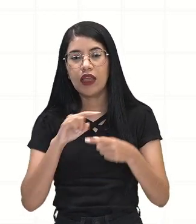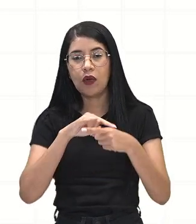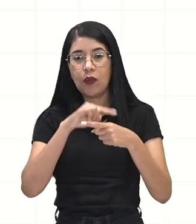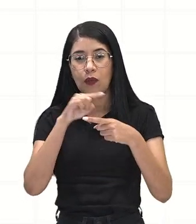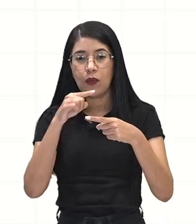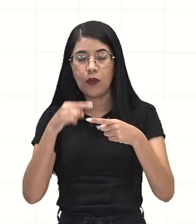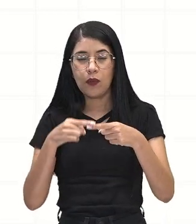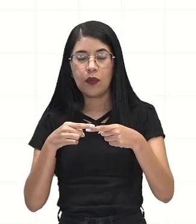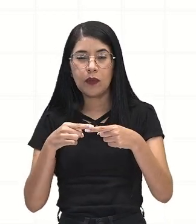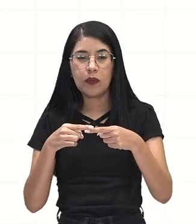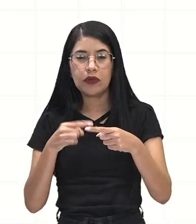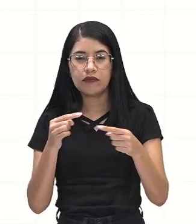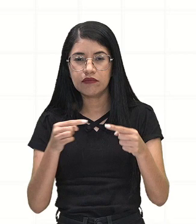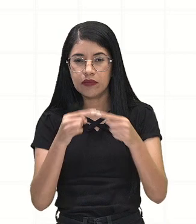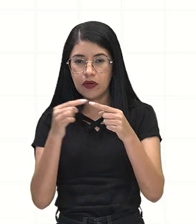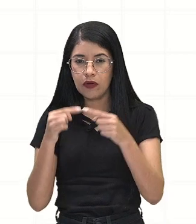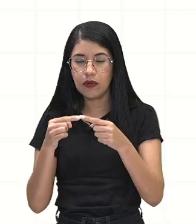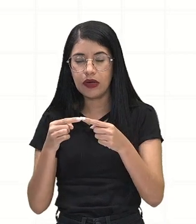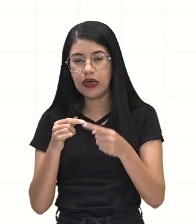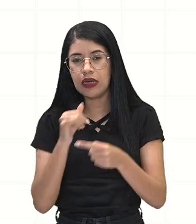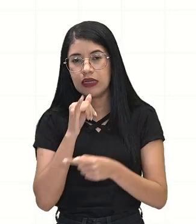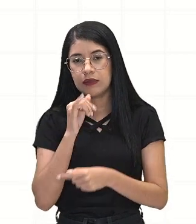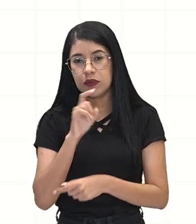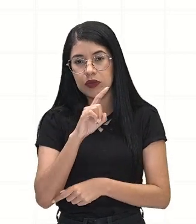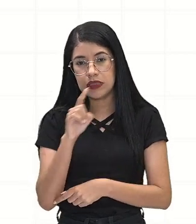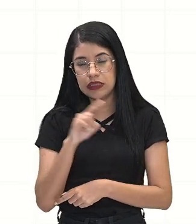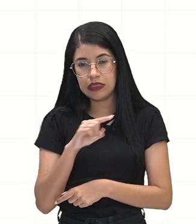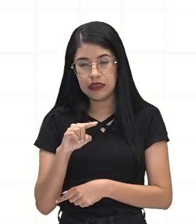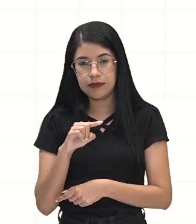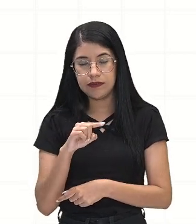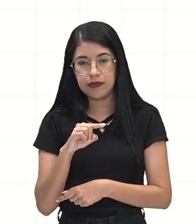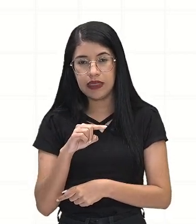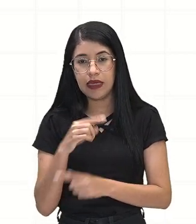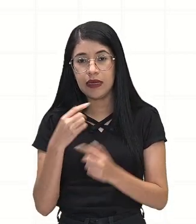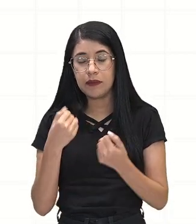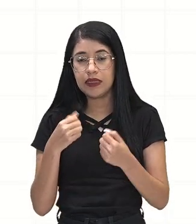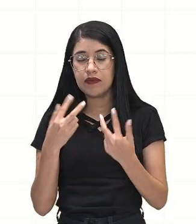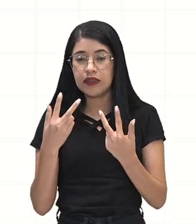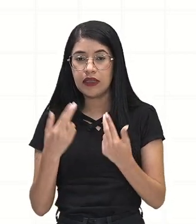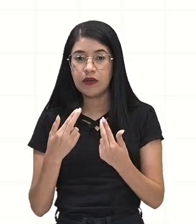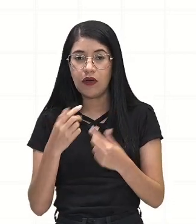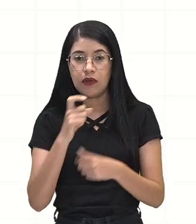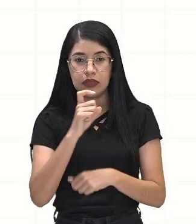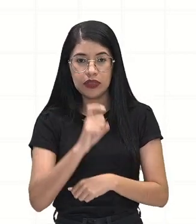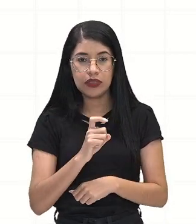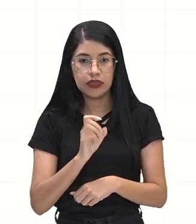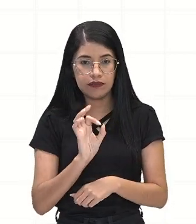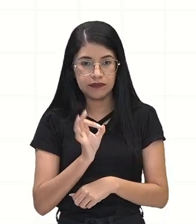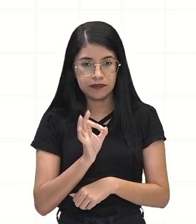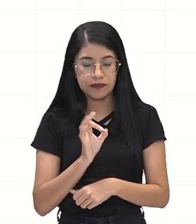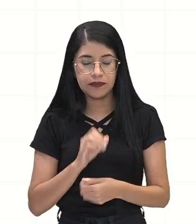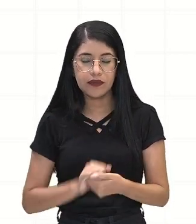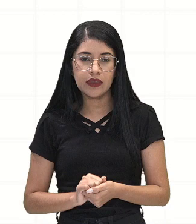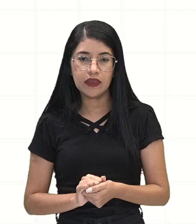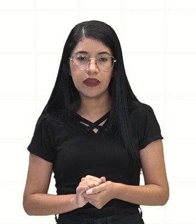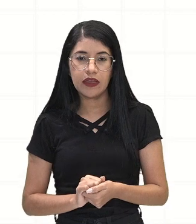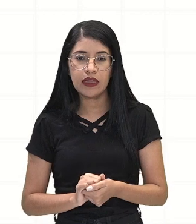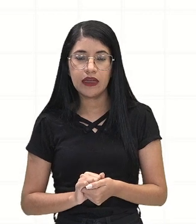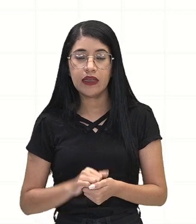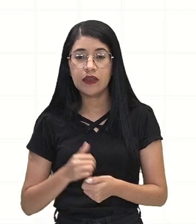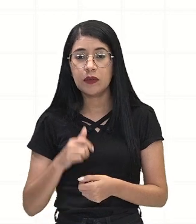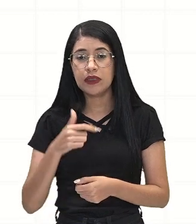colateral aqui, ó, por exemplo, vou chamar aqui de Z, ele ia ter que ser igual ao X, certo? E aí eu sei que Z